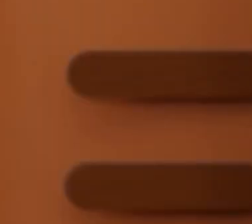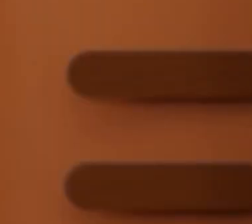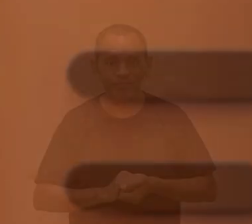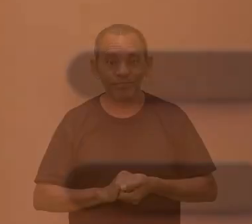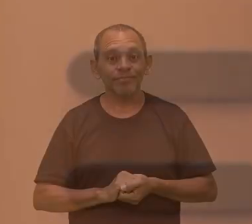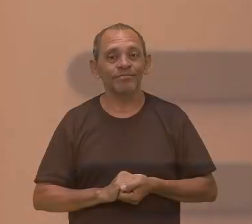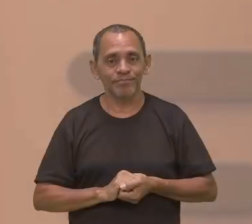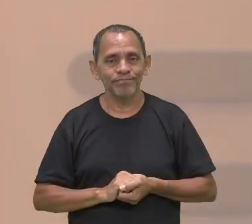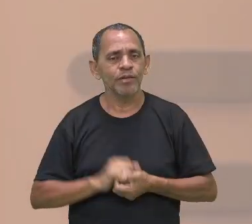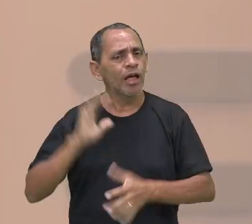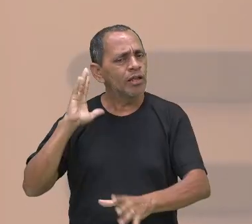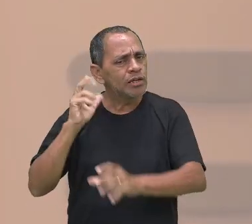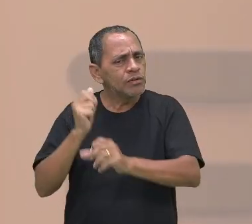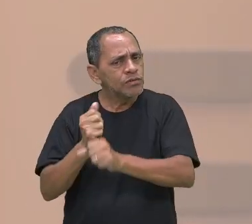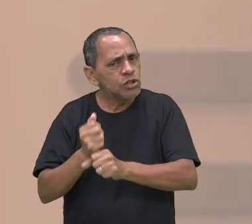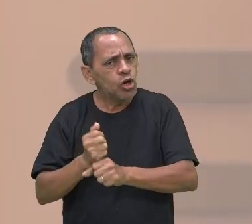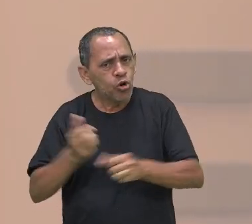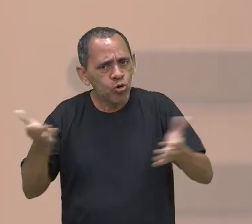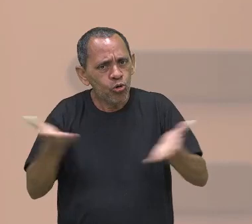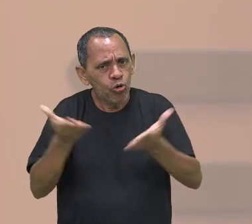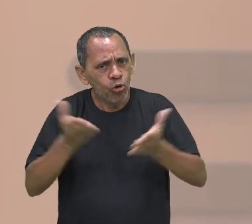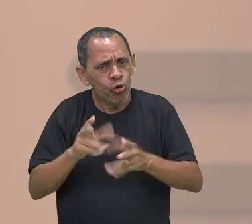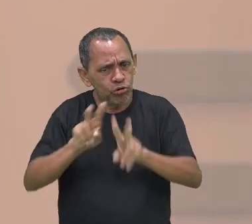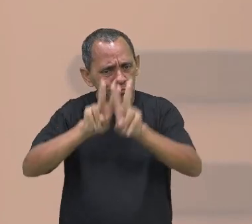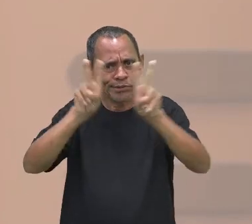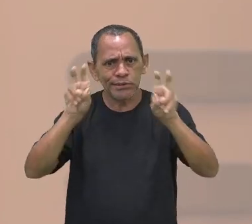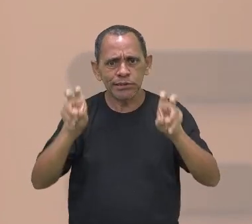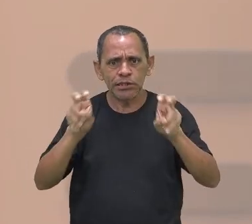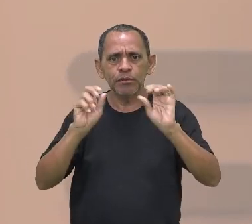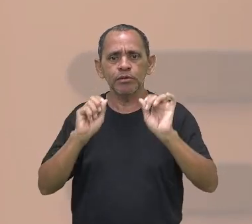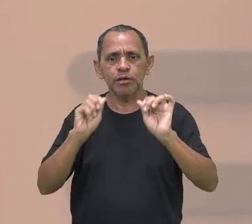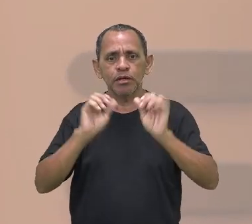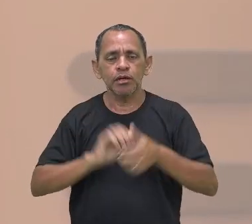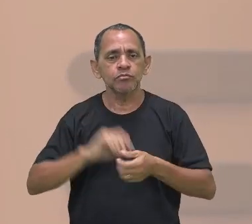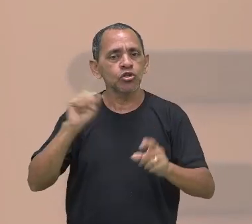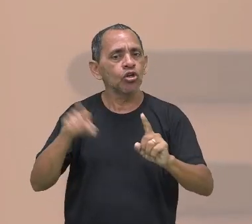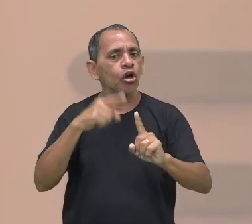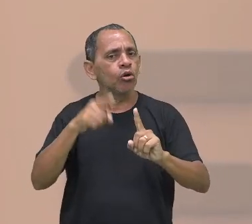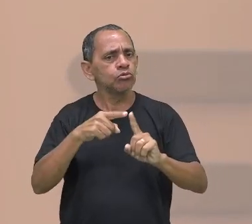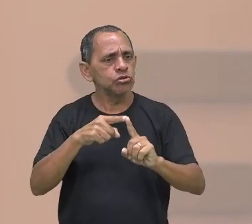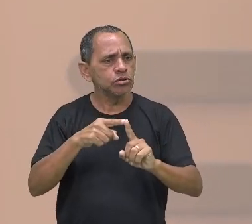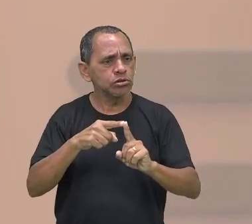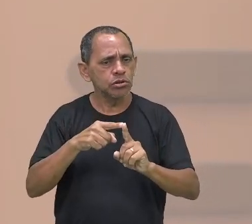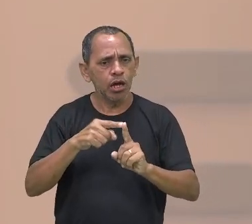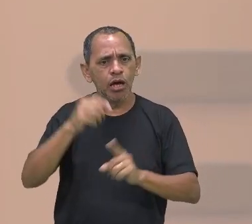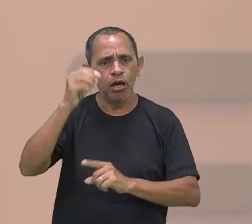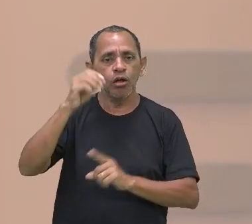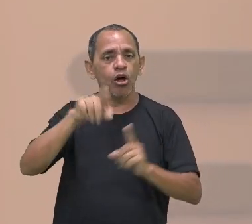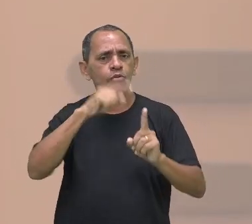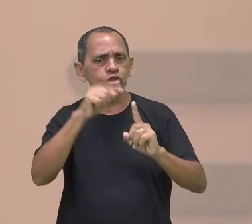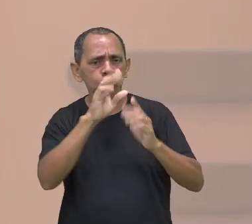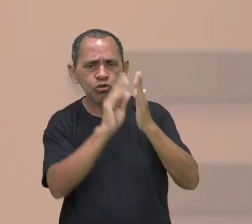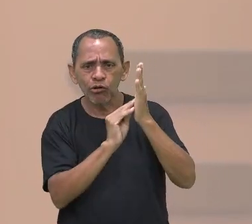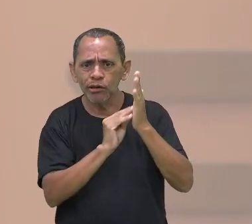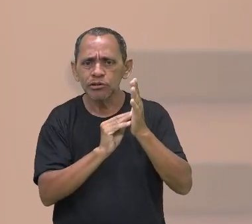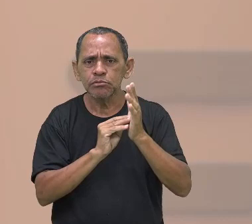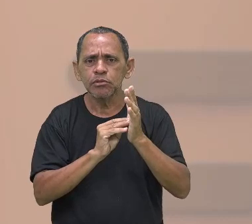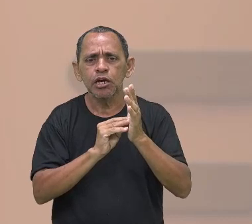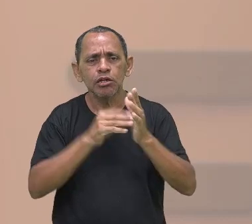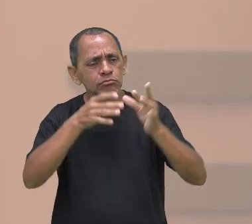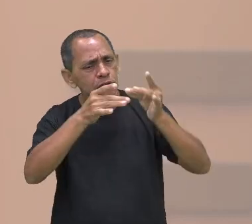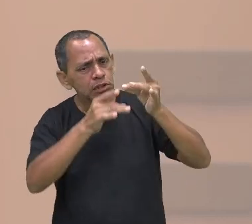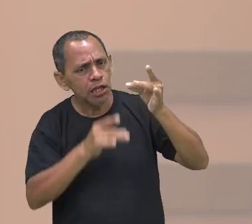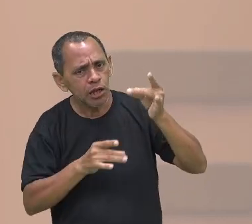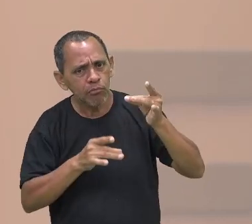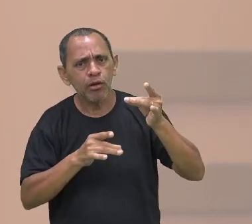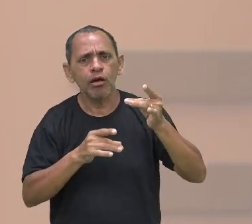A nossa revisão vai tratar dos objetos de conhecimento, dos detalhamentos que